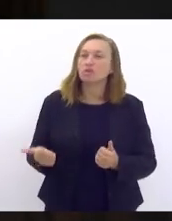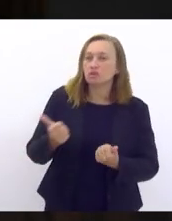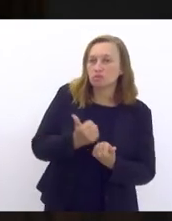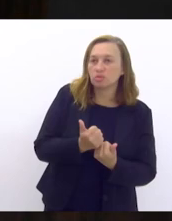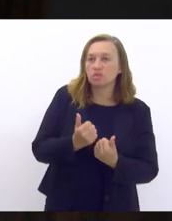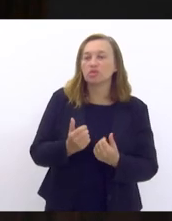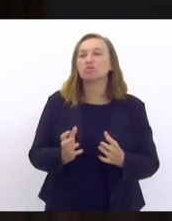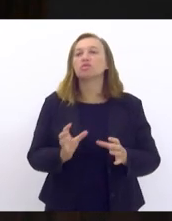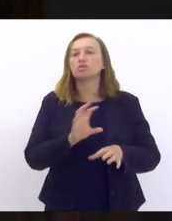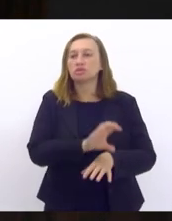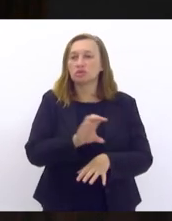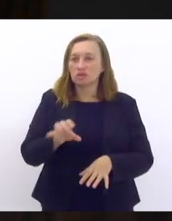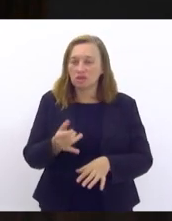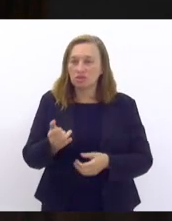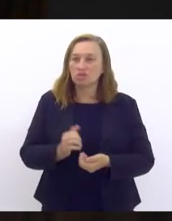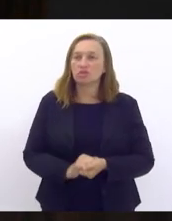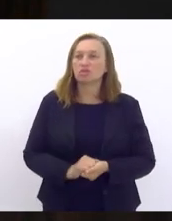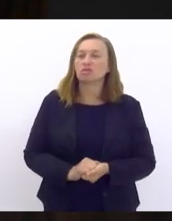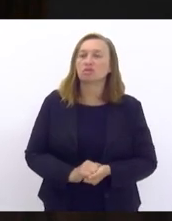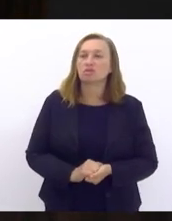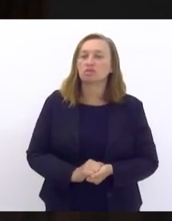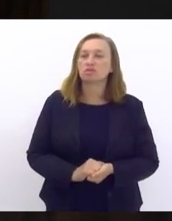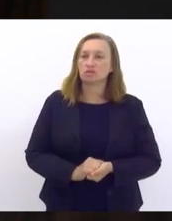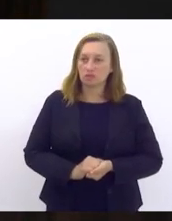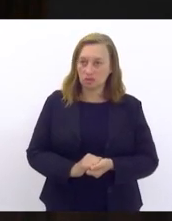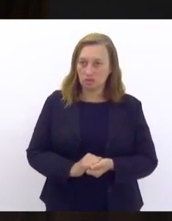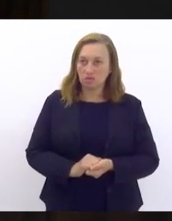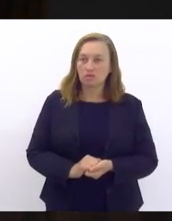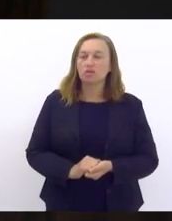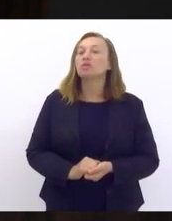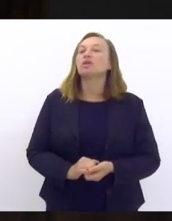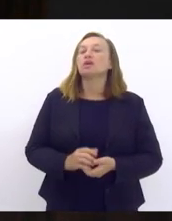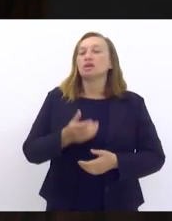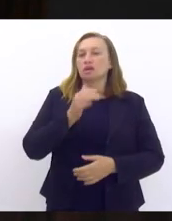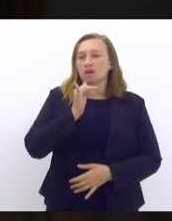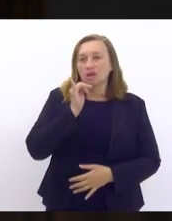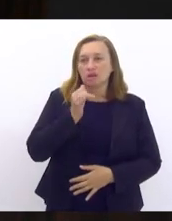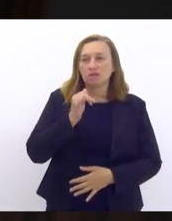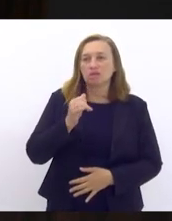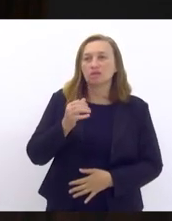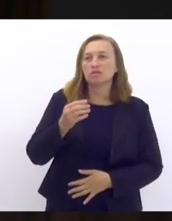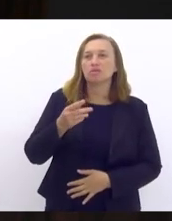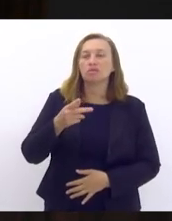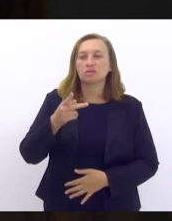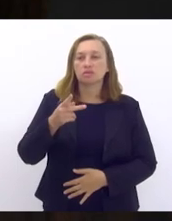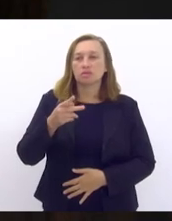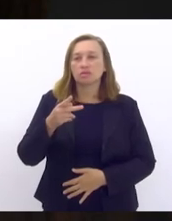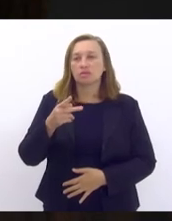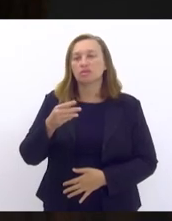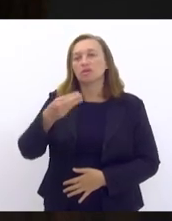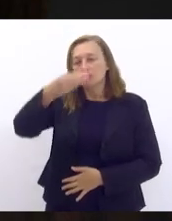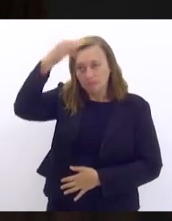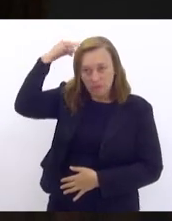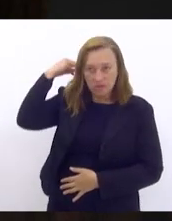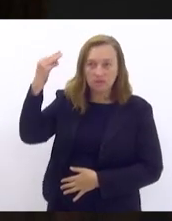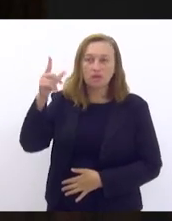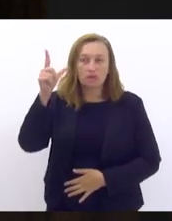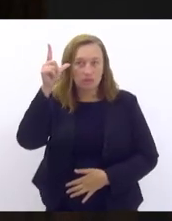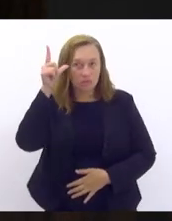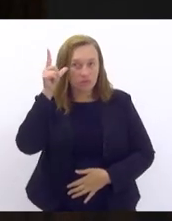da Comissão de Constituição e Justiça, Comissão de Defesa do Meio Ambiente. Relator, deputado Márcio Pacheco, Flávio Serafim, Lucian